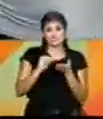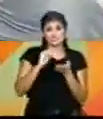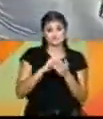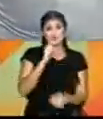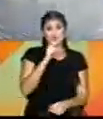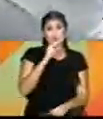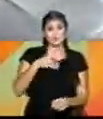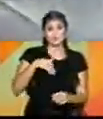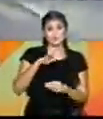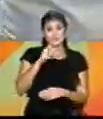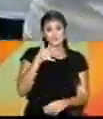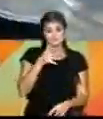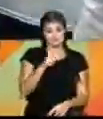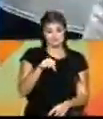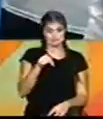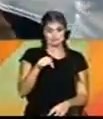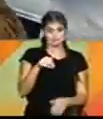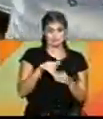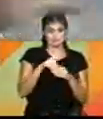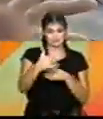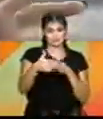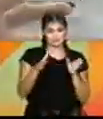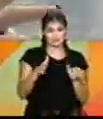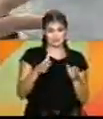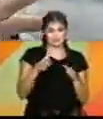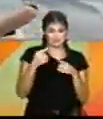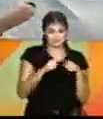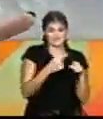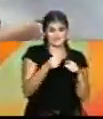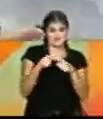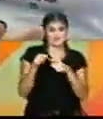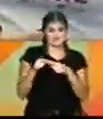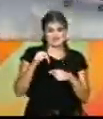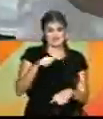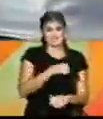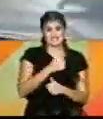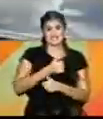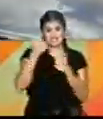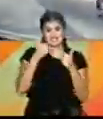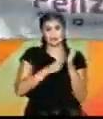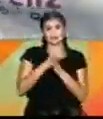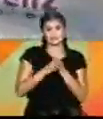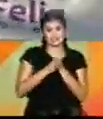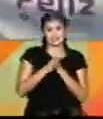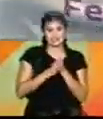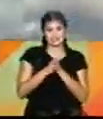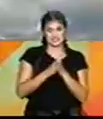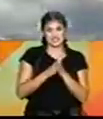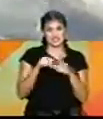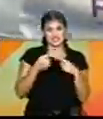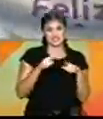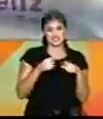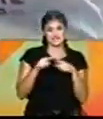1000 então os séniores que estão aqui, não só neste espaço, mas em vários espaços espalhados pela cidade, e que têm então a oportunidade de fazer